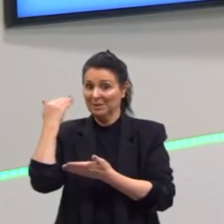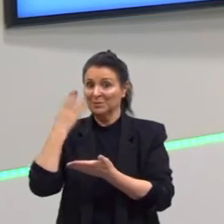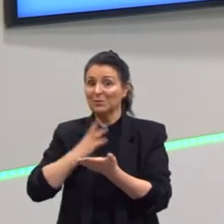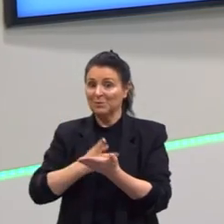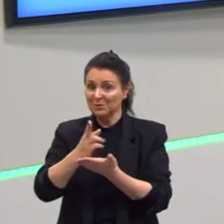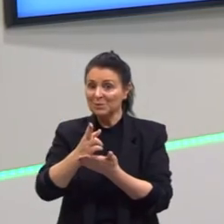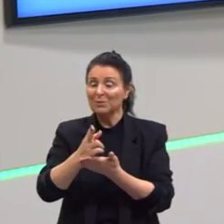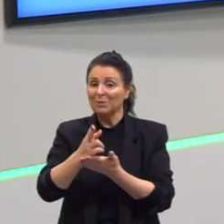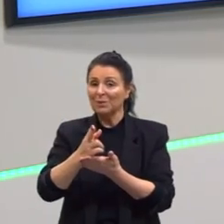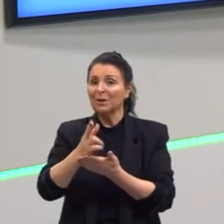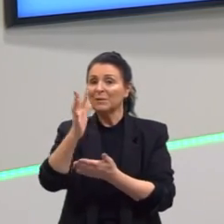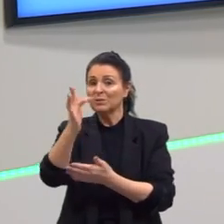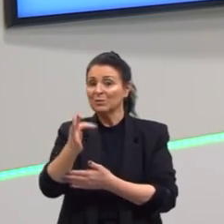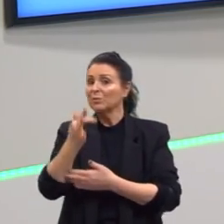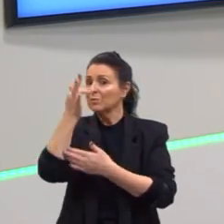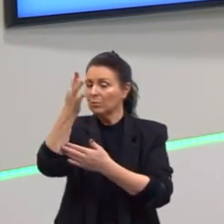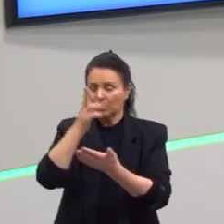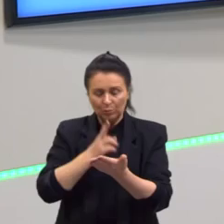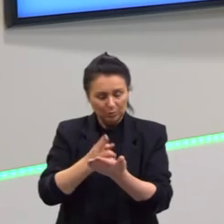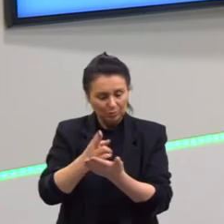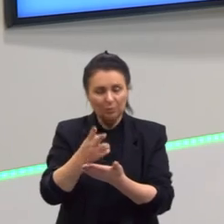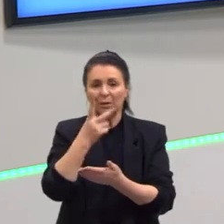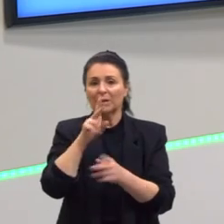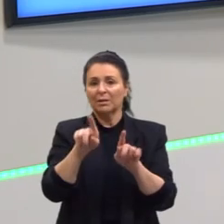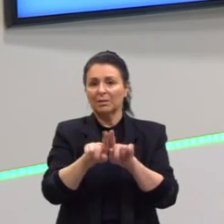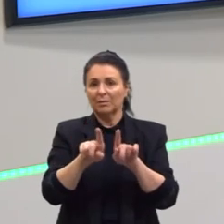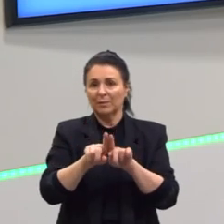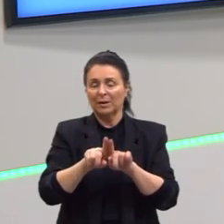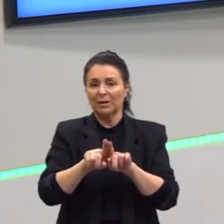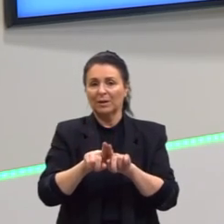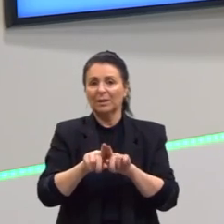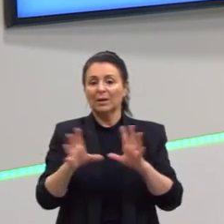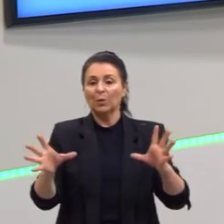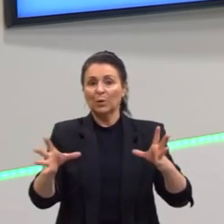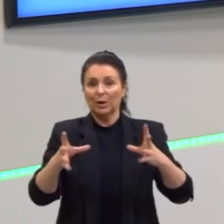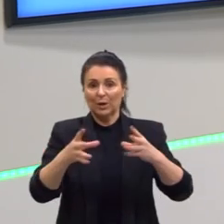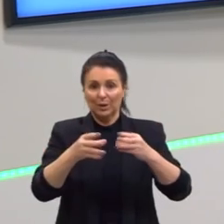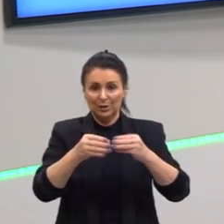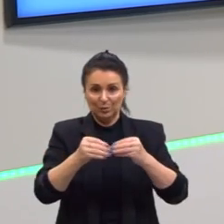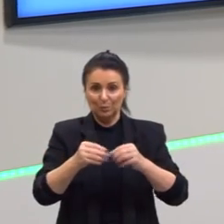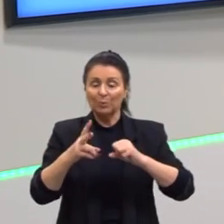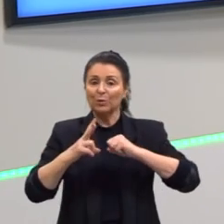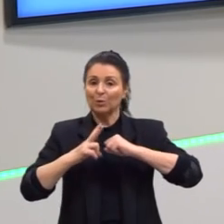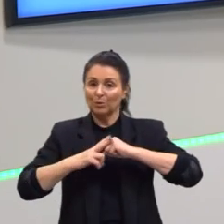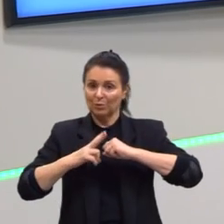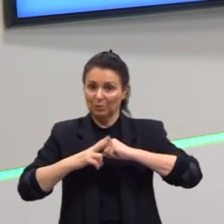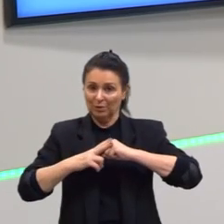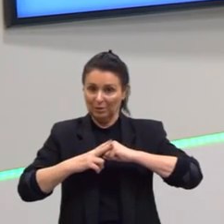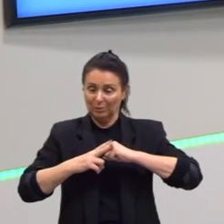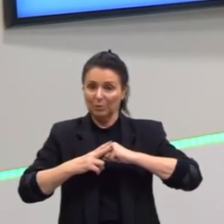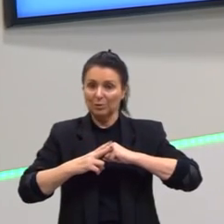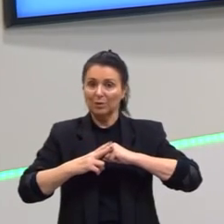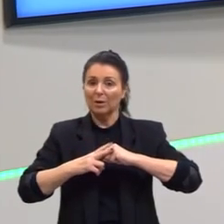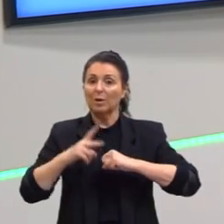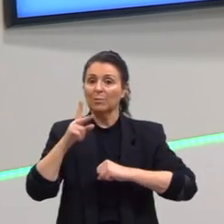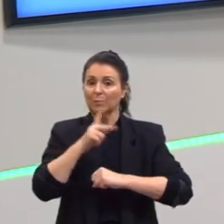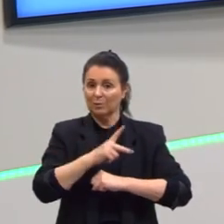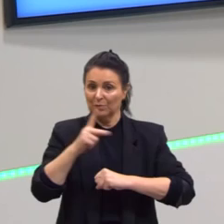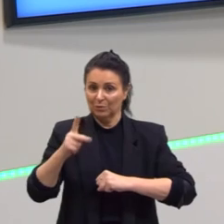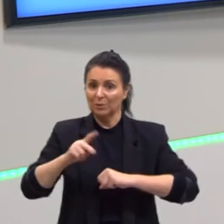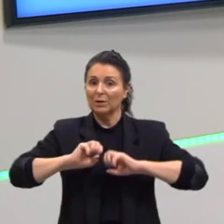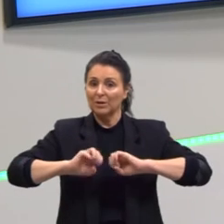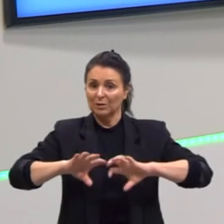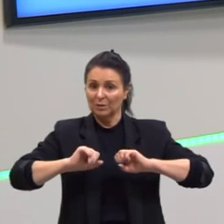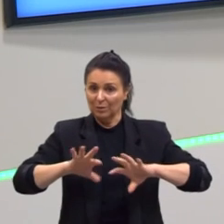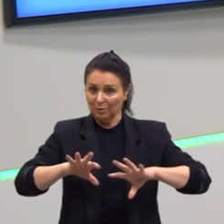então aqui eu deixo como resumo para vocês de todos os tempos verbais que nós trabalhamos tanto na aula 5